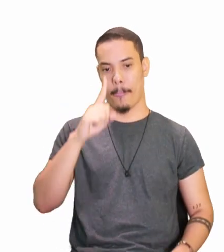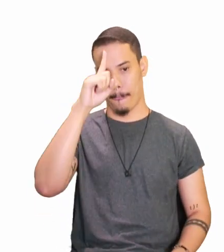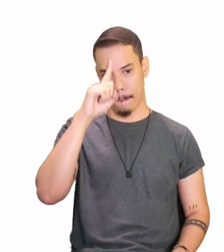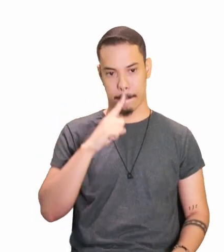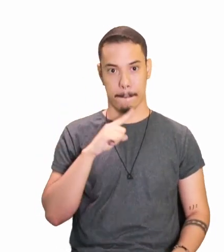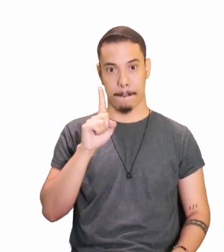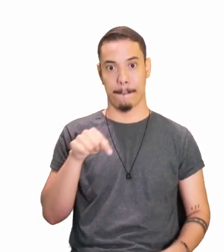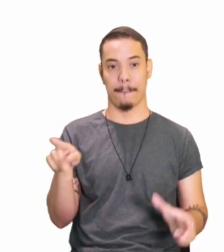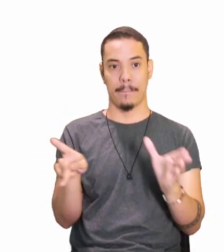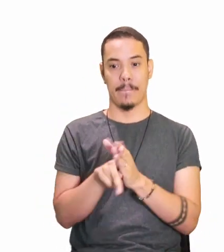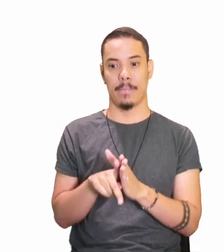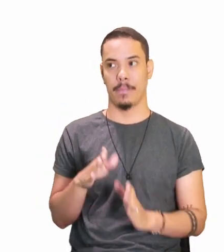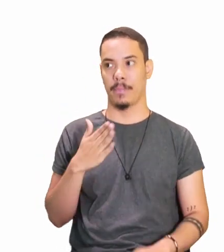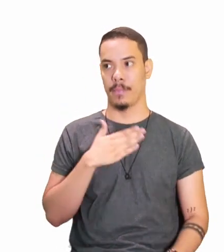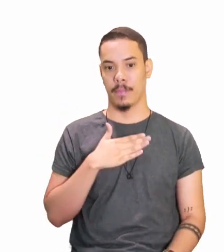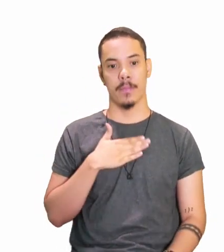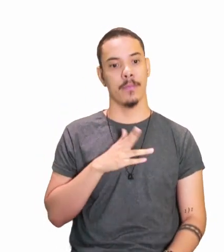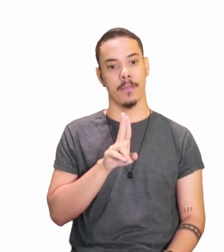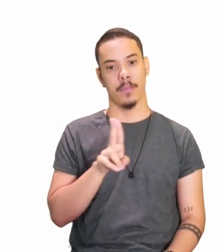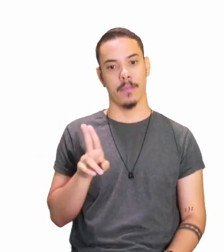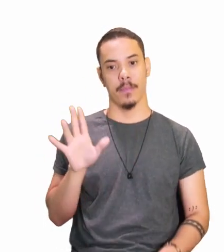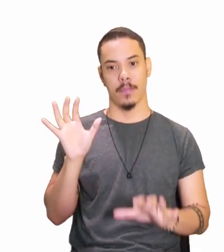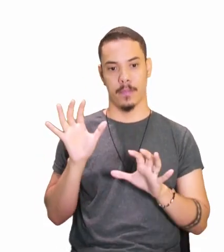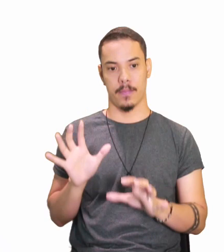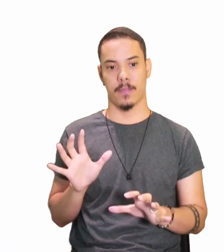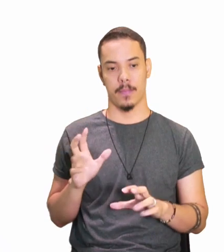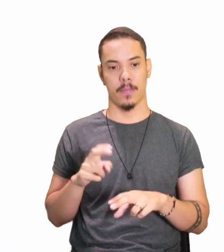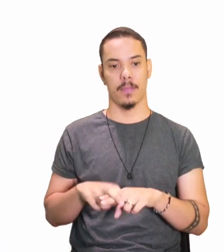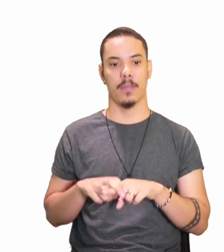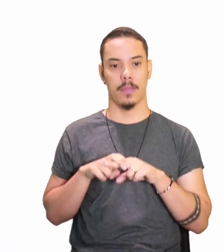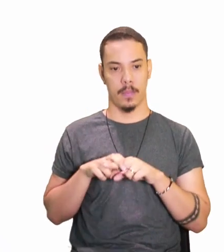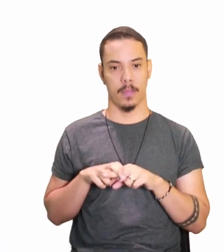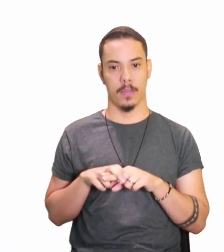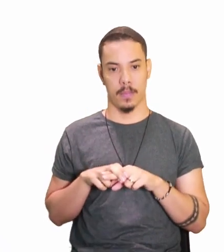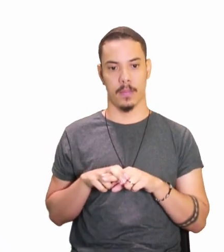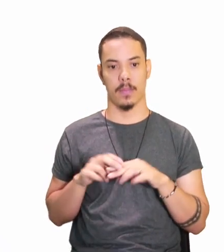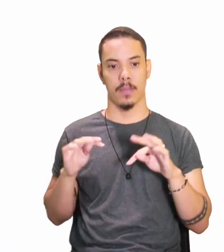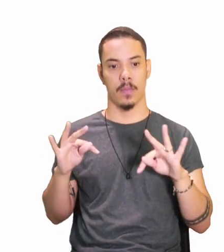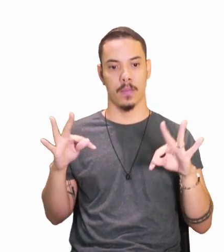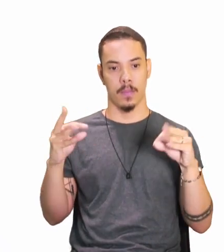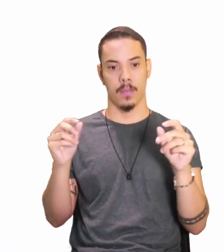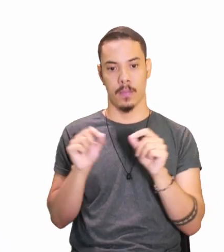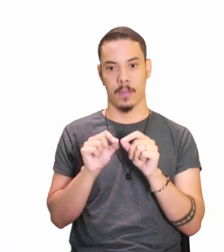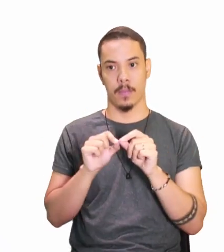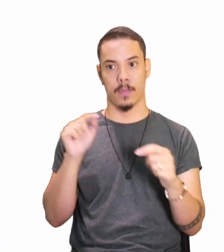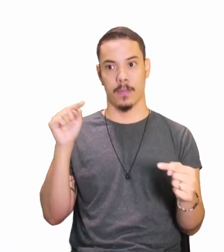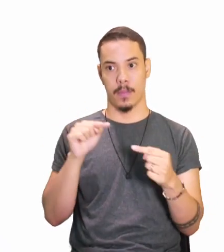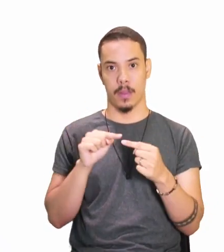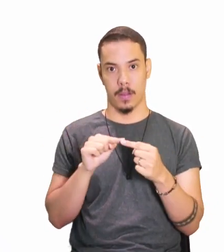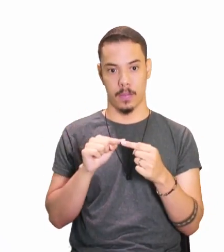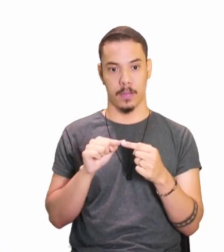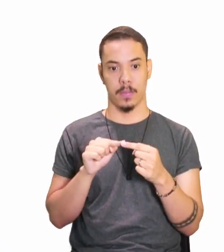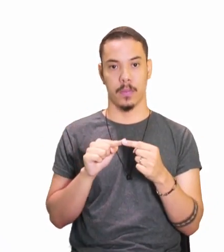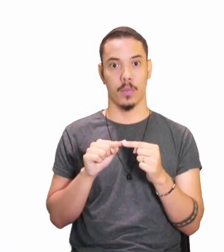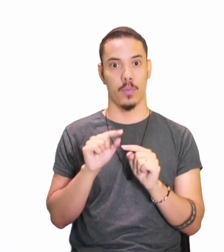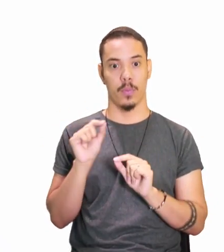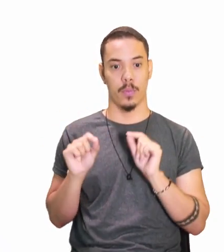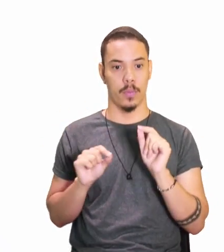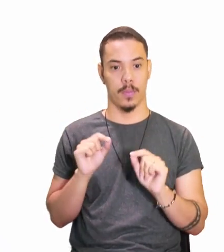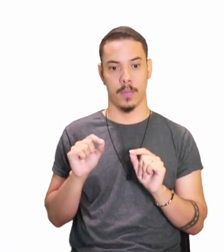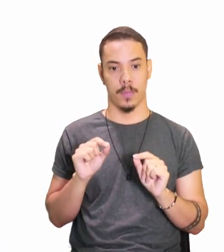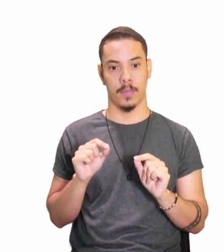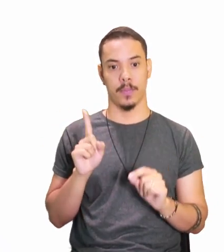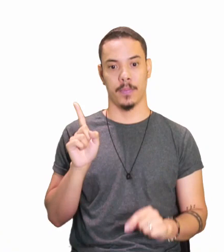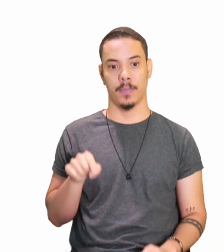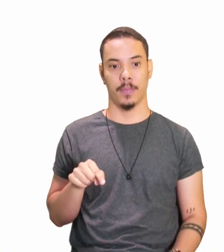minha. Olha só, o nome é este. Então, todos fazendo a concordância com quem? Com